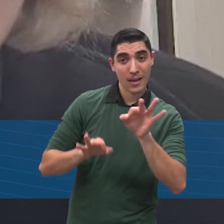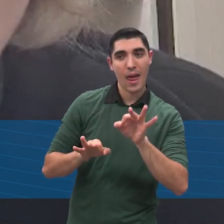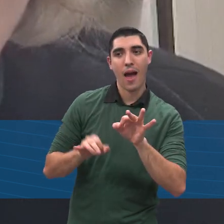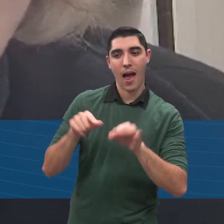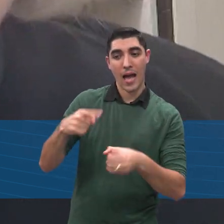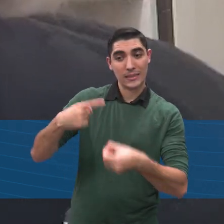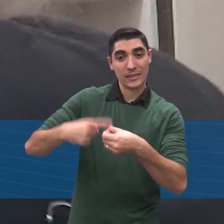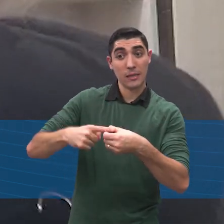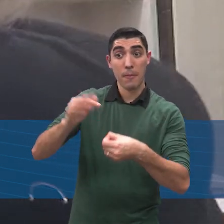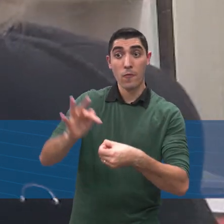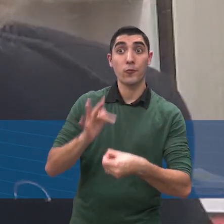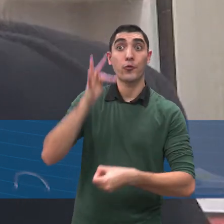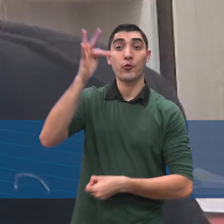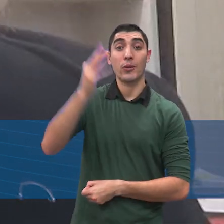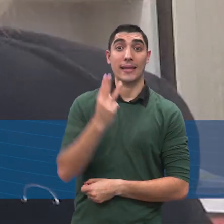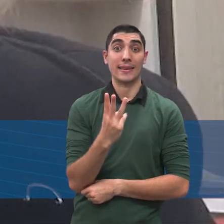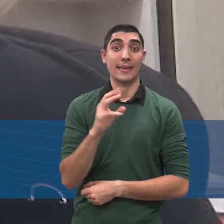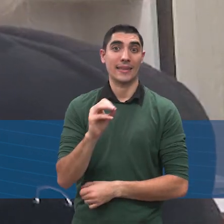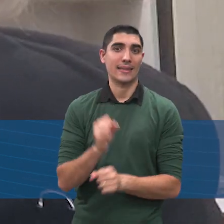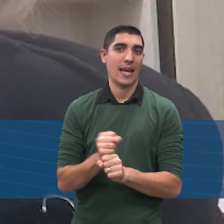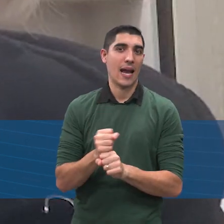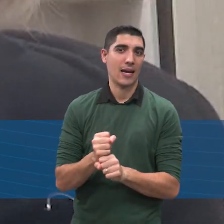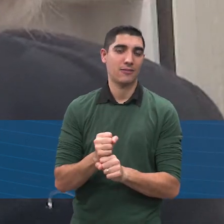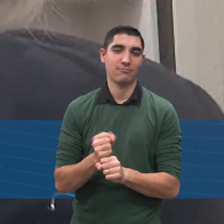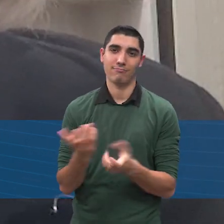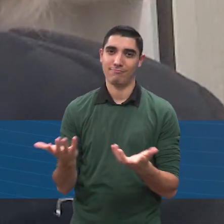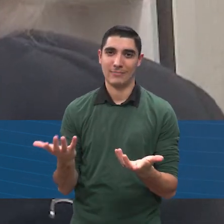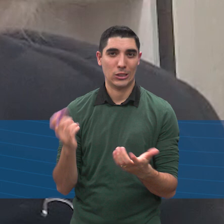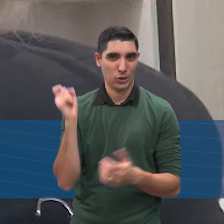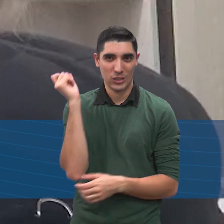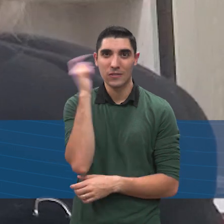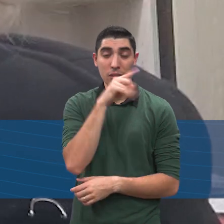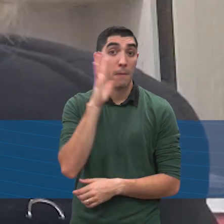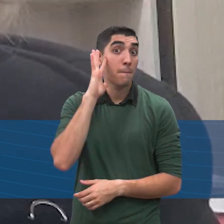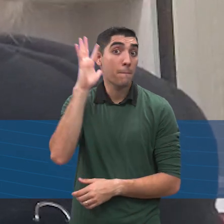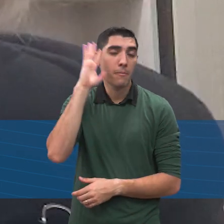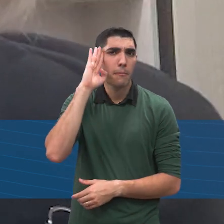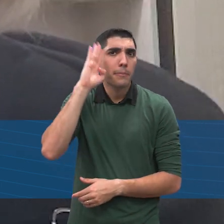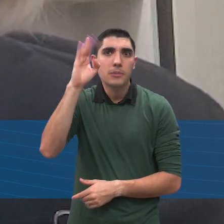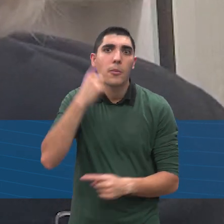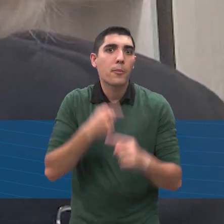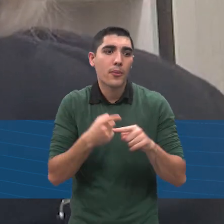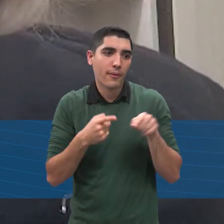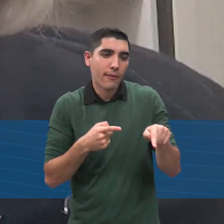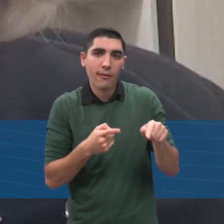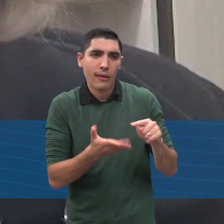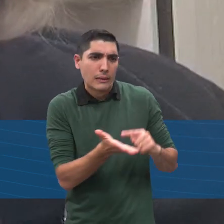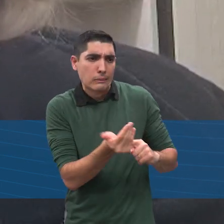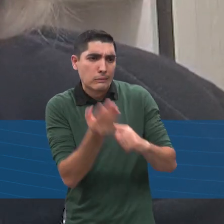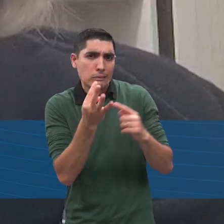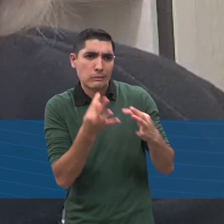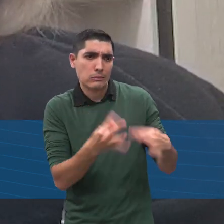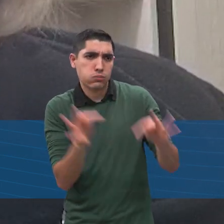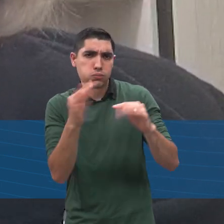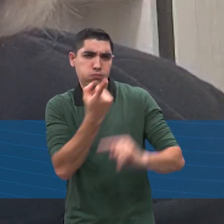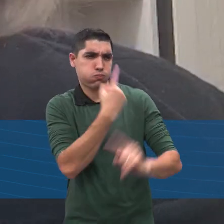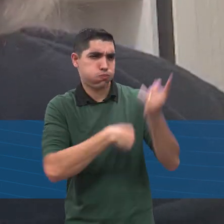a 30 anos, né? Principalmente considerando a velocidade das transformações tecnológicas.